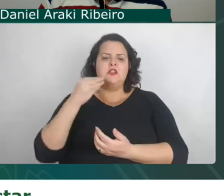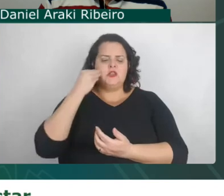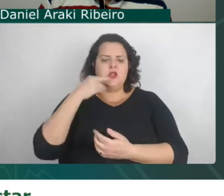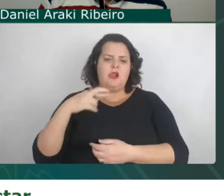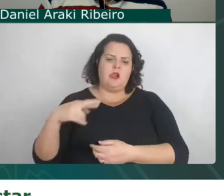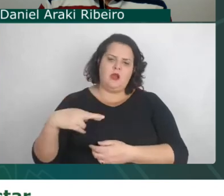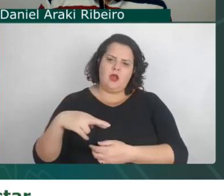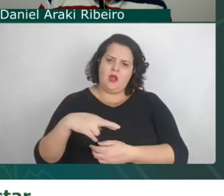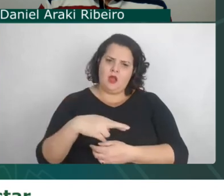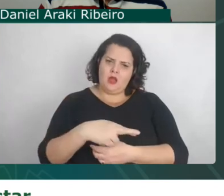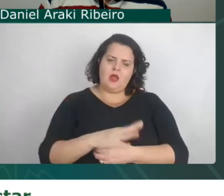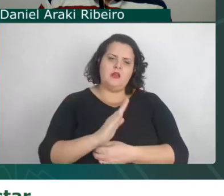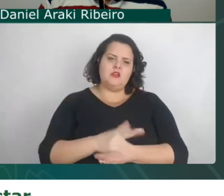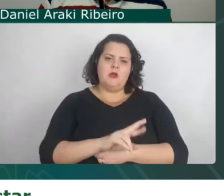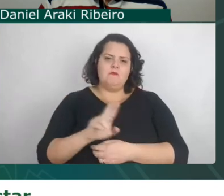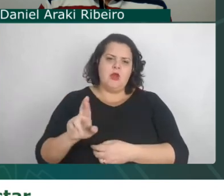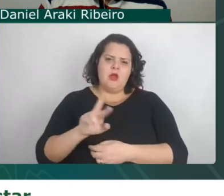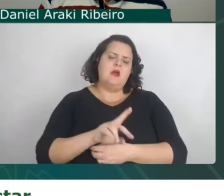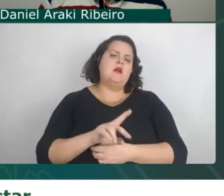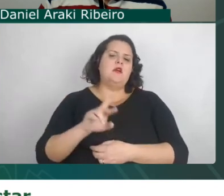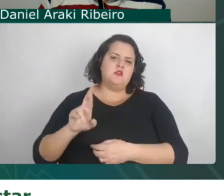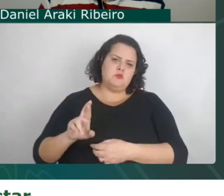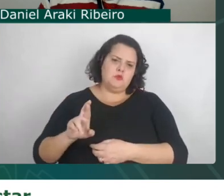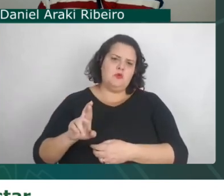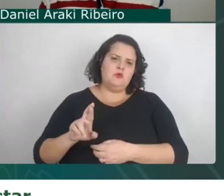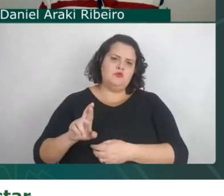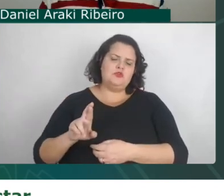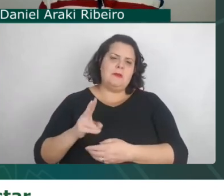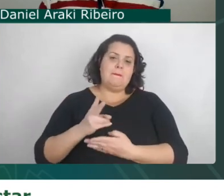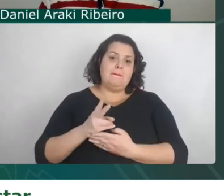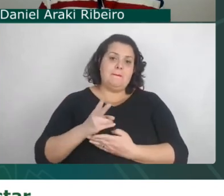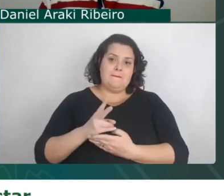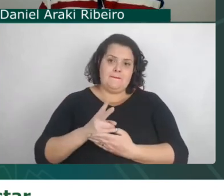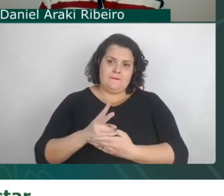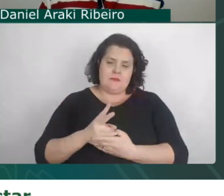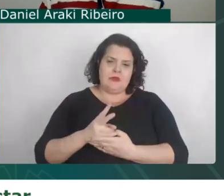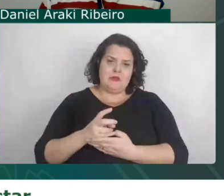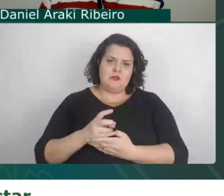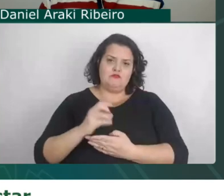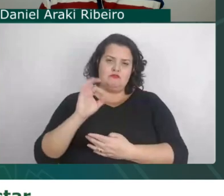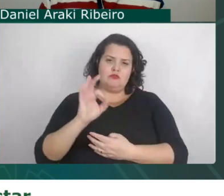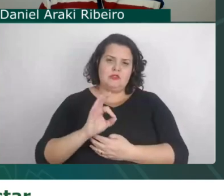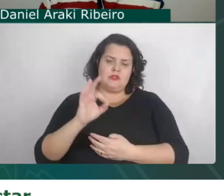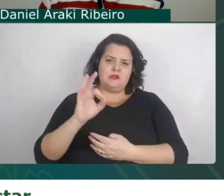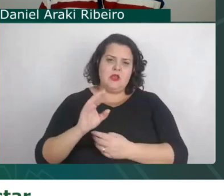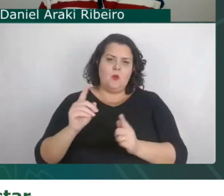respondem, mesmo em concentrações baixas, eu reparei, já estão respondendo com